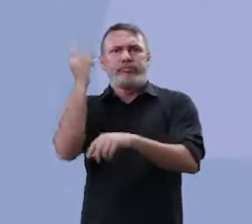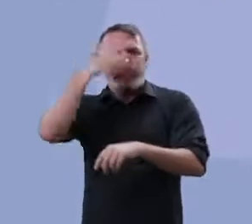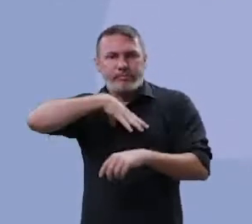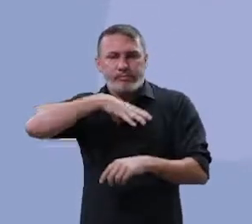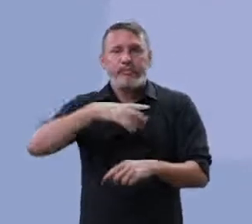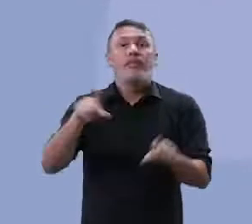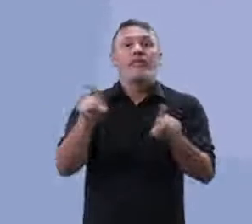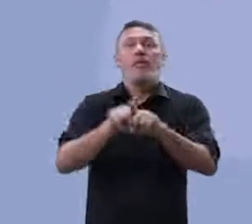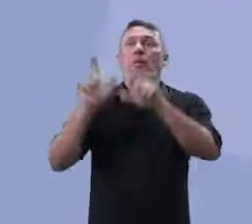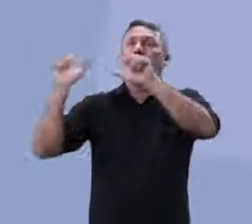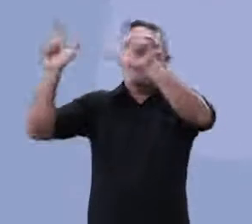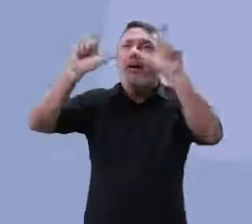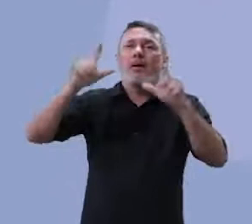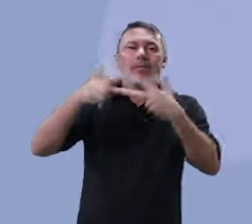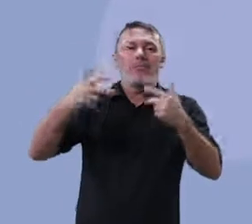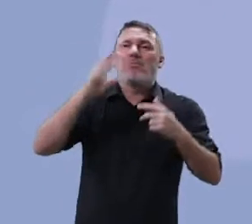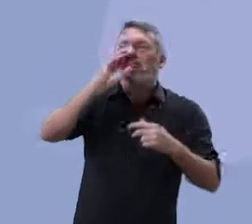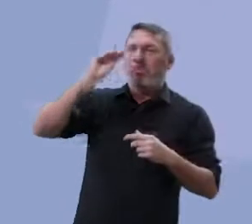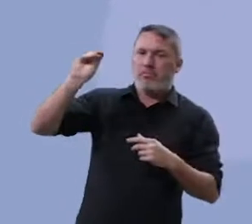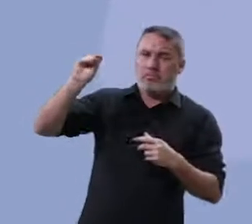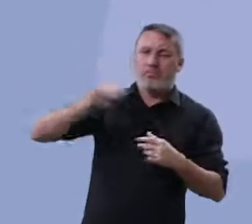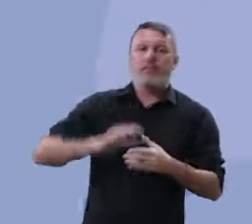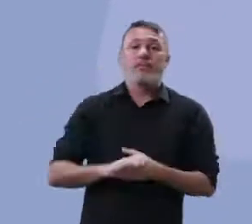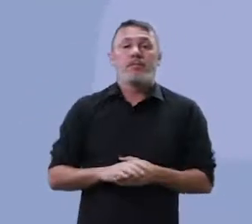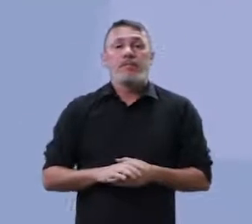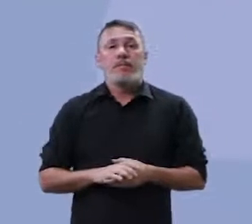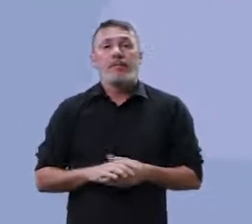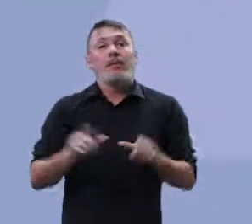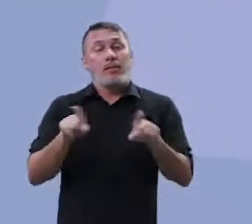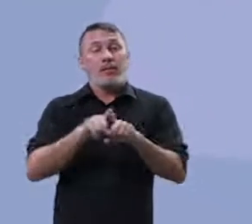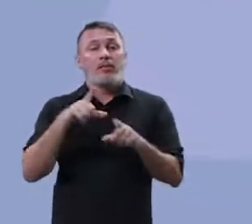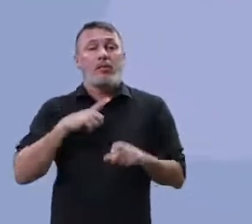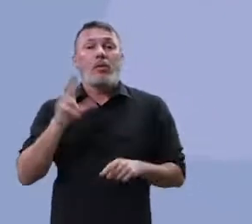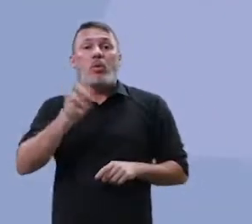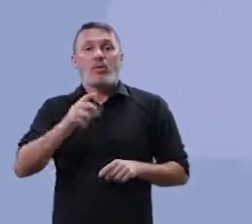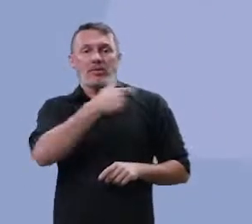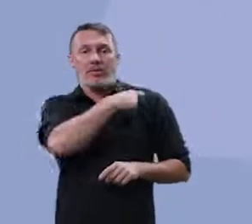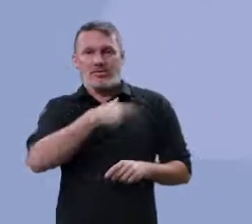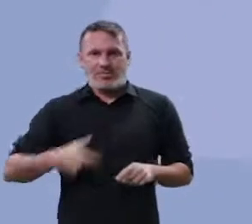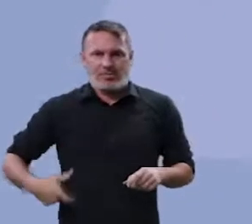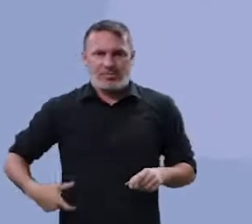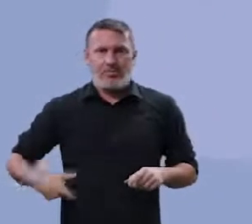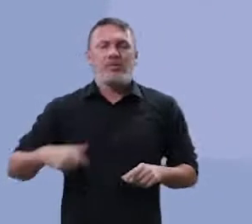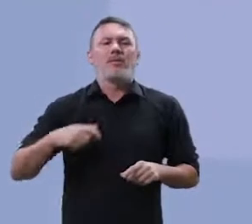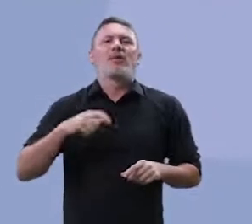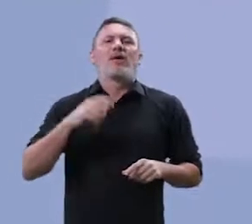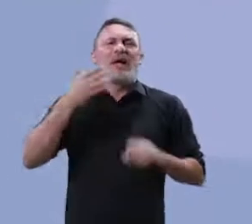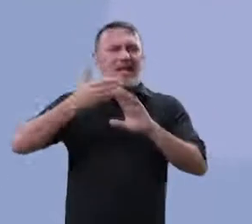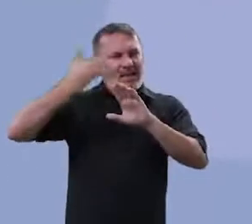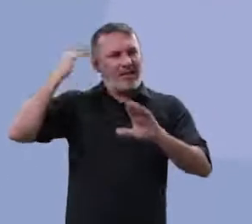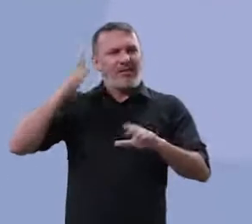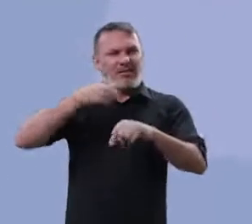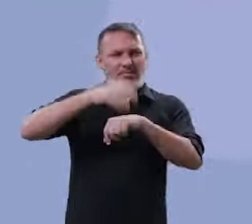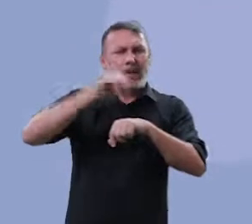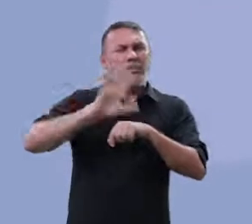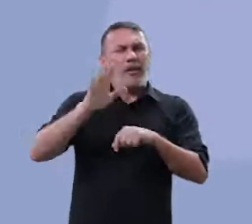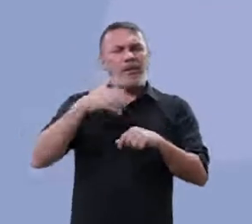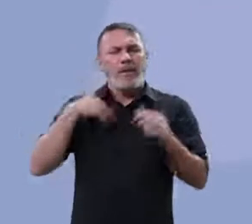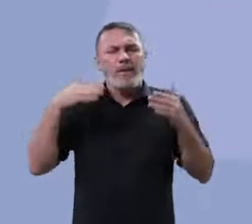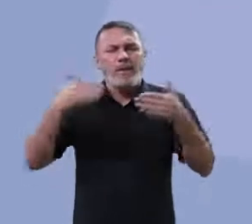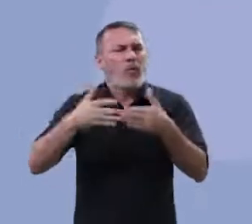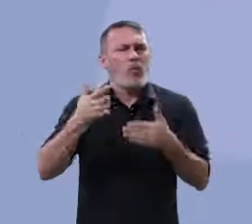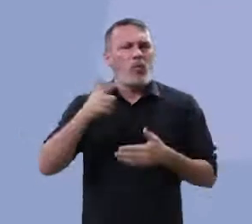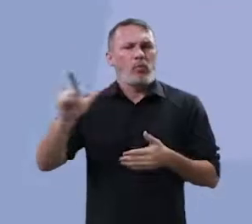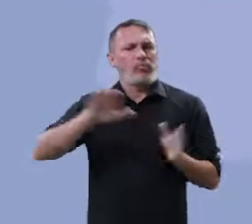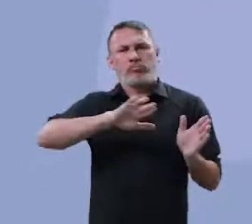o desrespeito com a sinalização. Nós temos a questão do uso de segurança, do cinto de segurança. Deu muito o que falar, mas não é meu foco